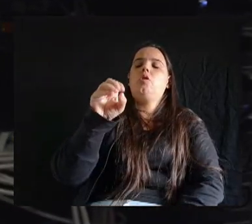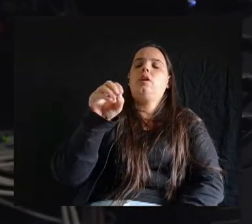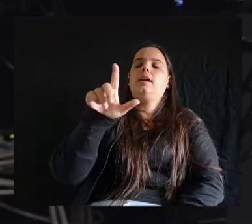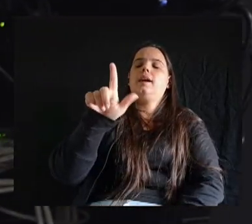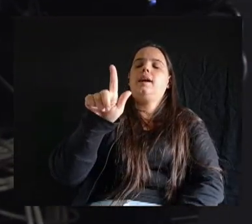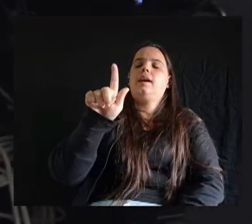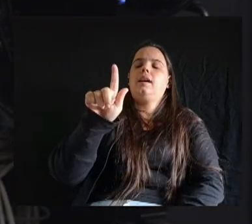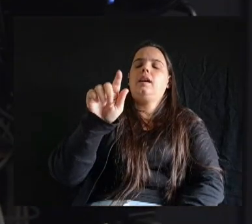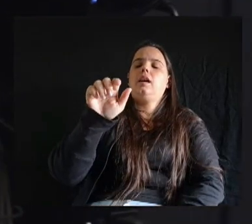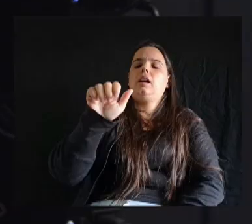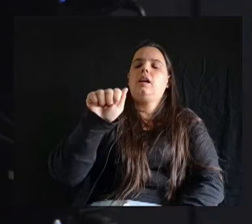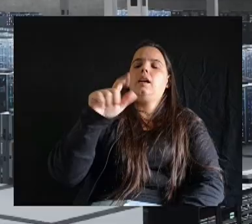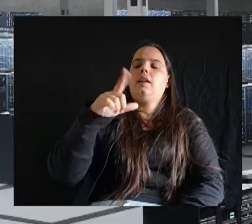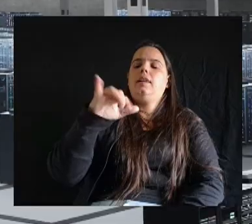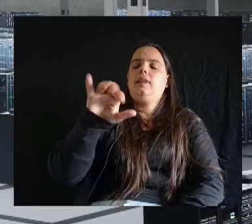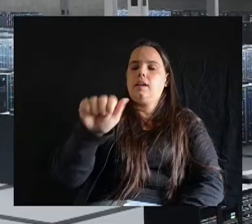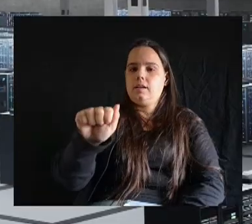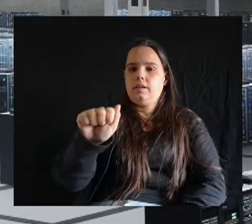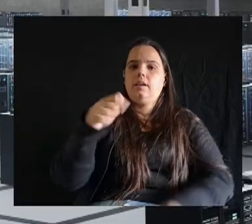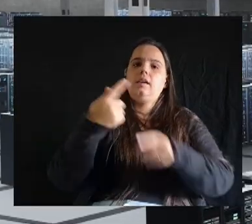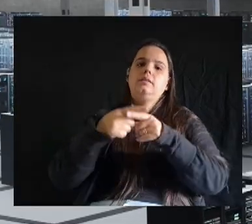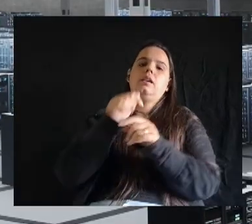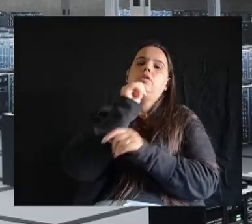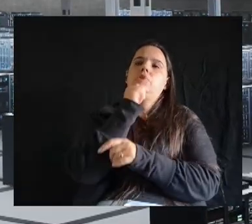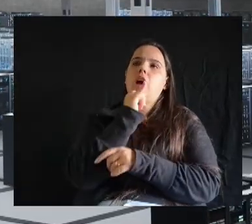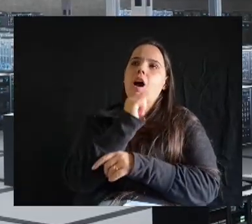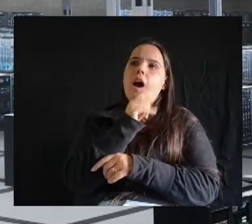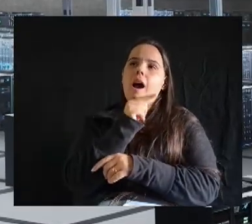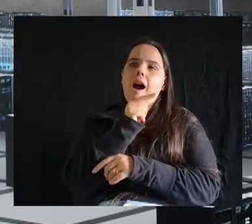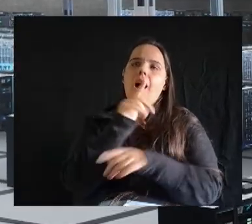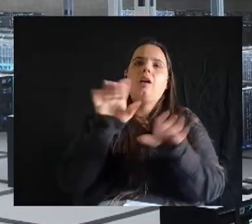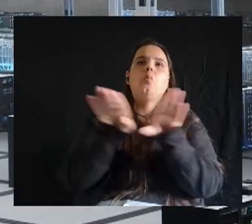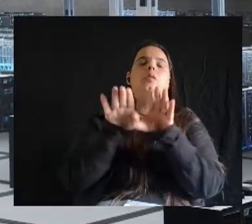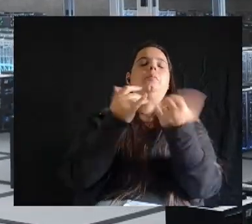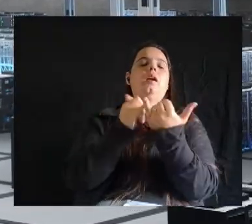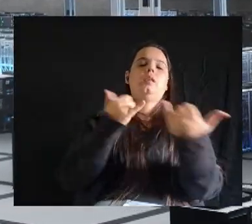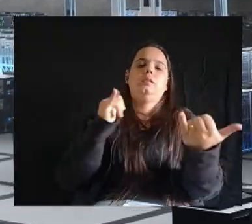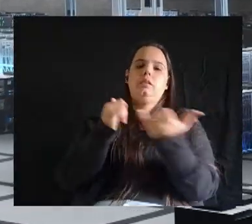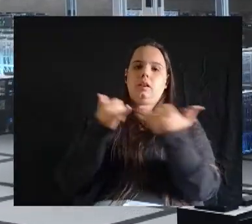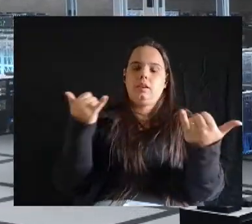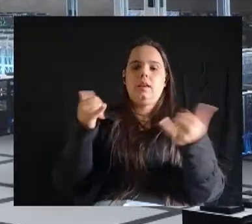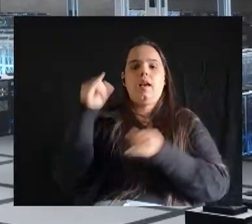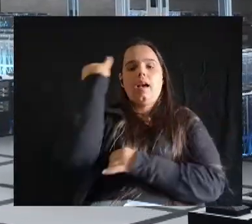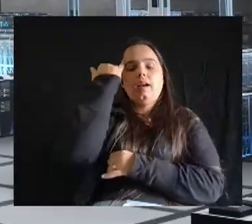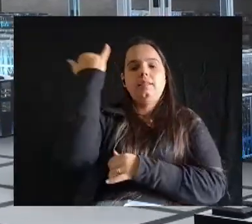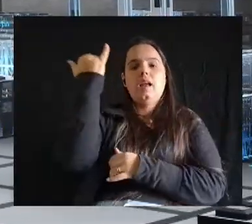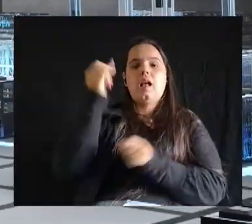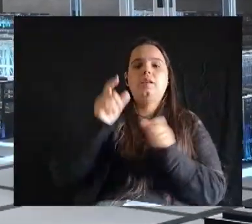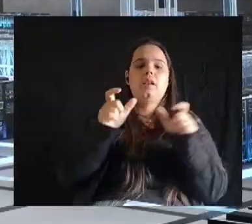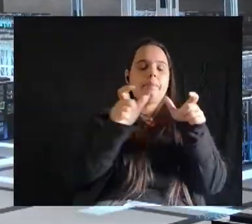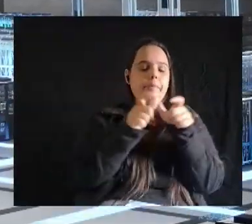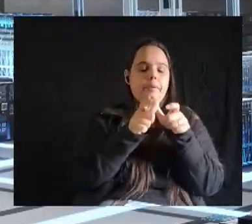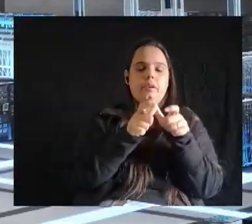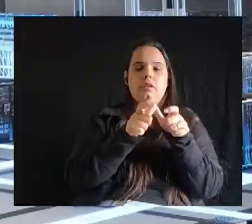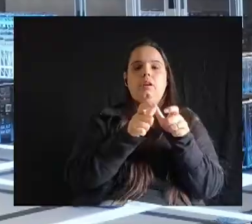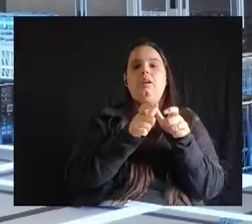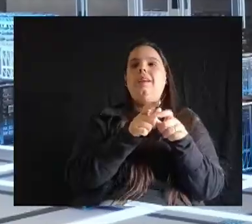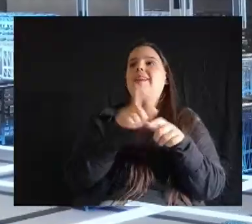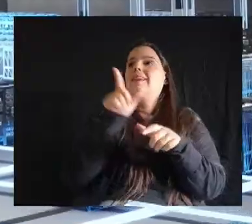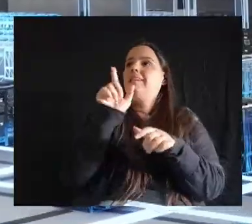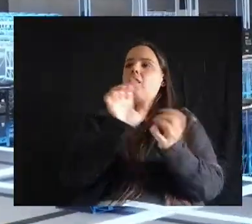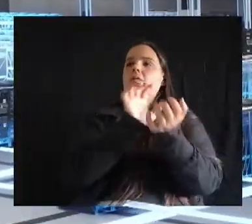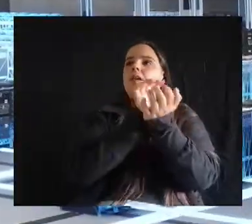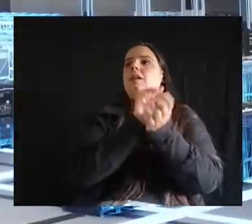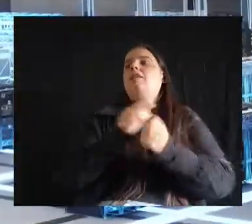naturais, seja água e seja energia. Né? Então, a ideia é que os mini data centers sejam uma ferramenta importante para o desenvolvimento dessa indústria